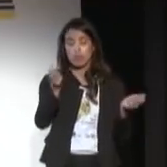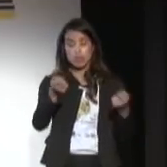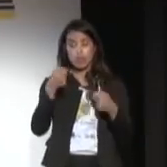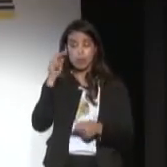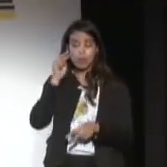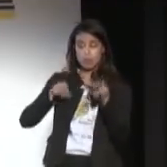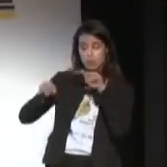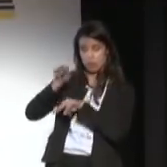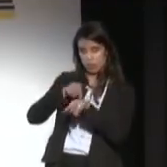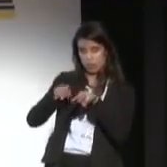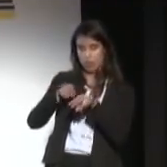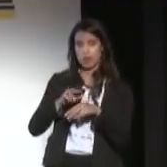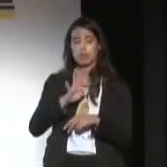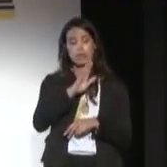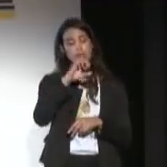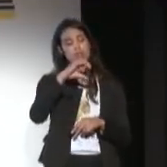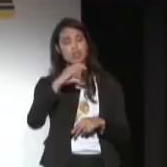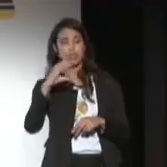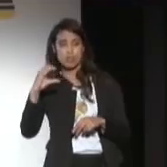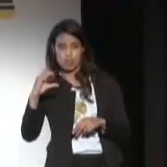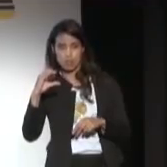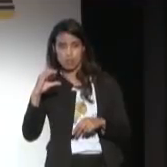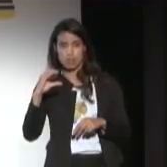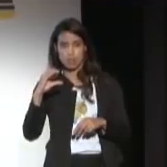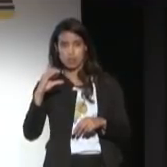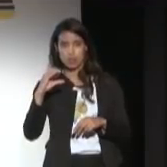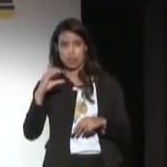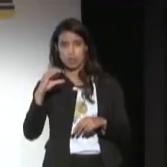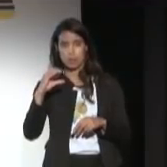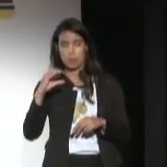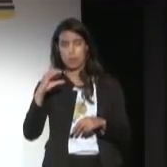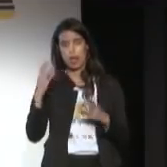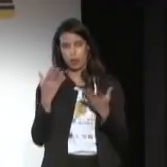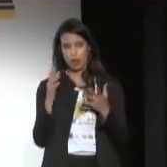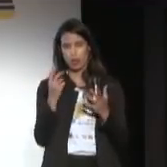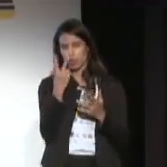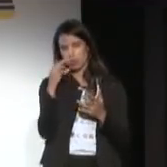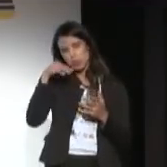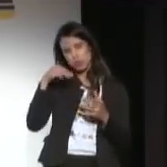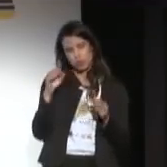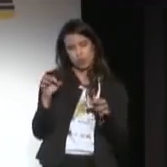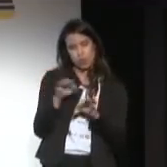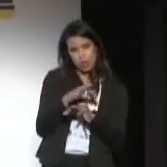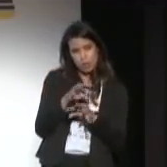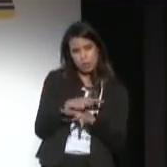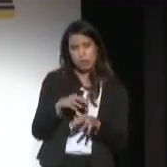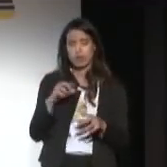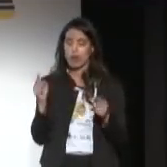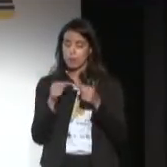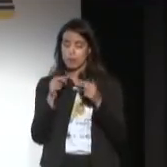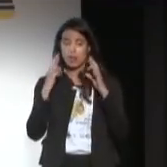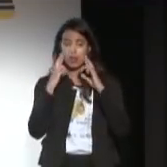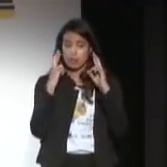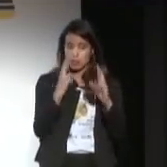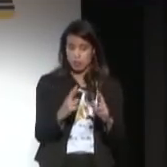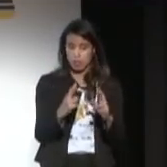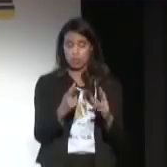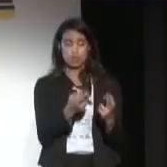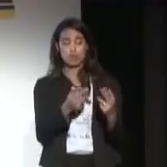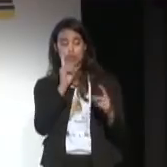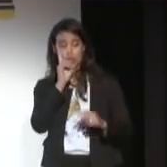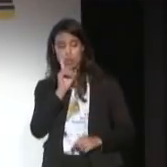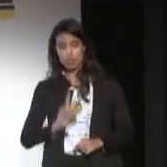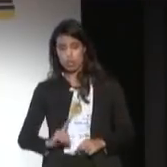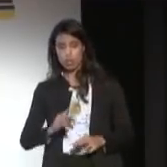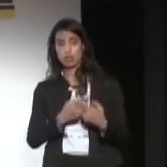observado. Falar de BNCC, nesses meus 2 últimos minutinhos, é falar de respeito, é falar de direito e é falar de